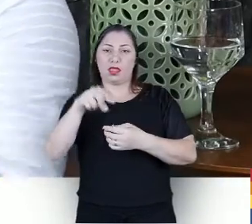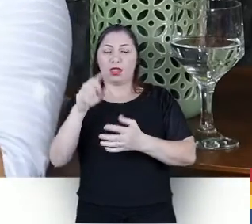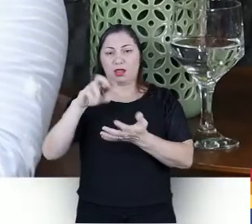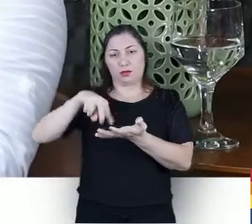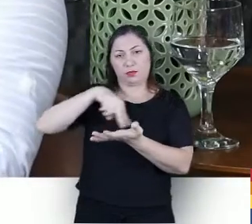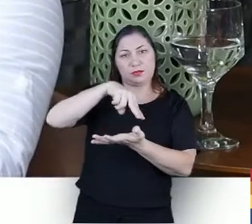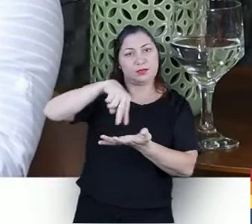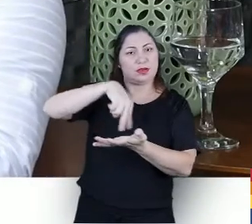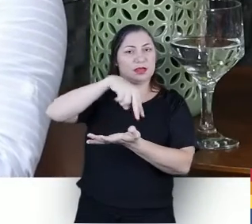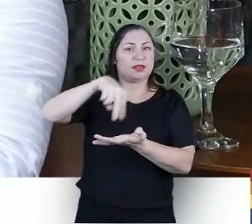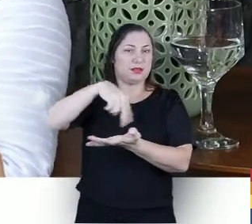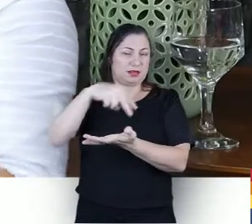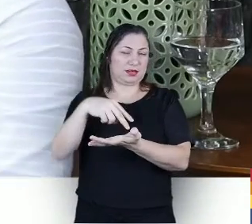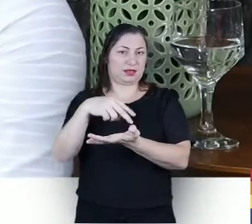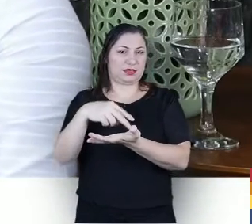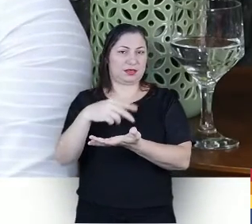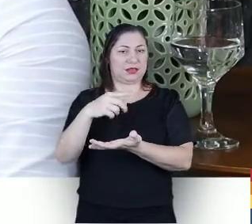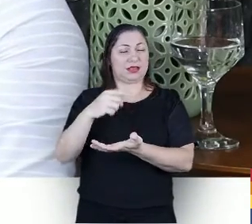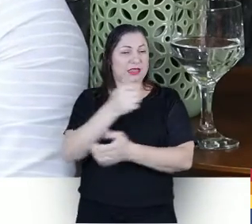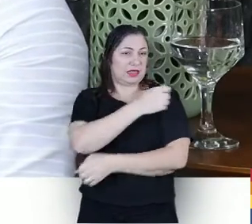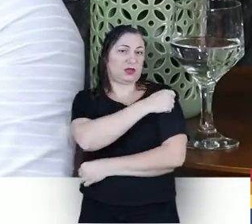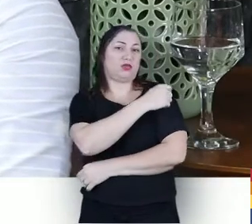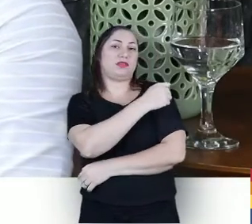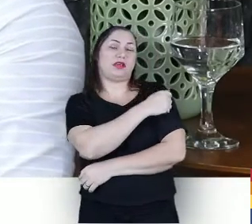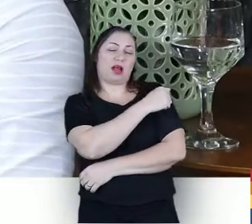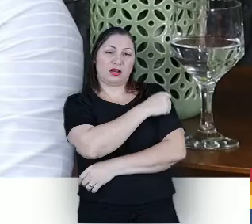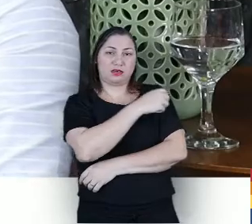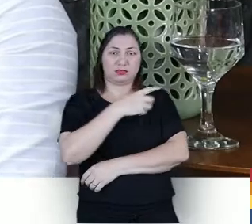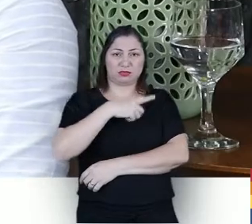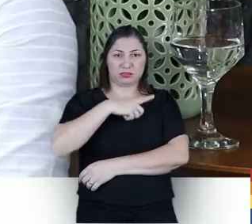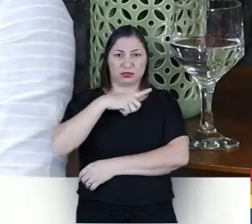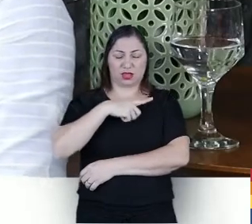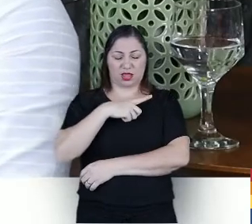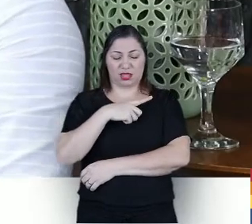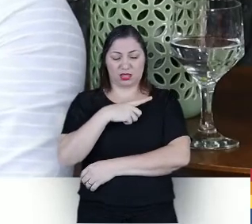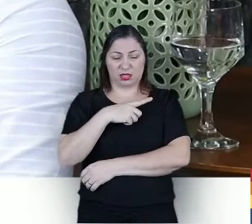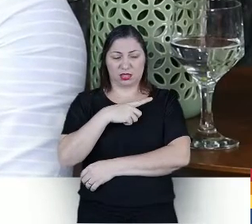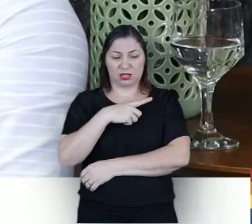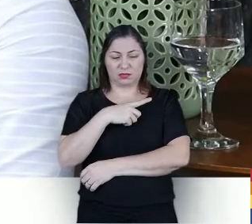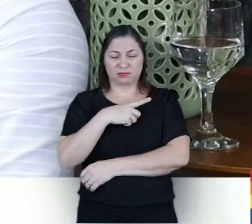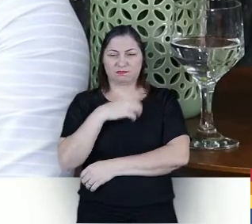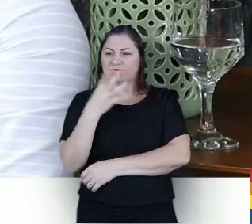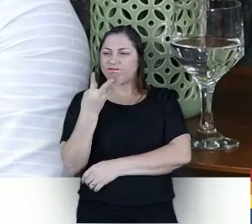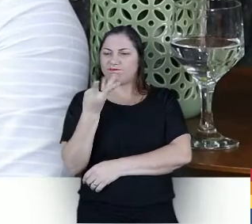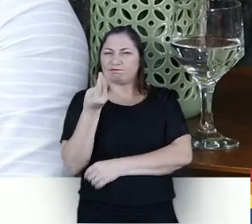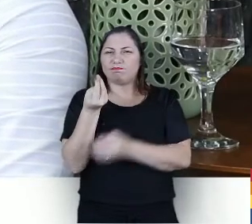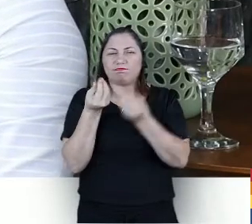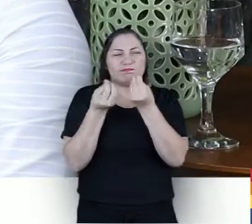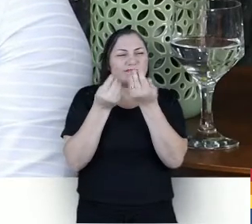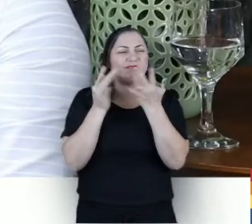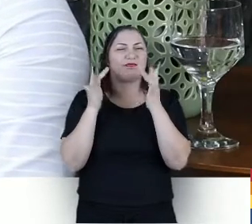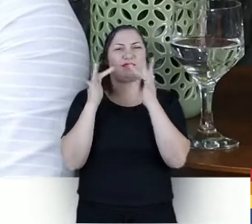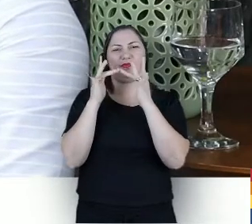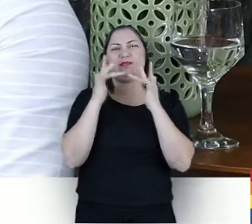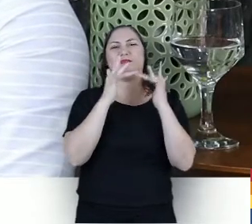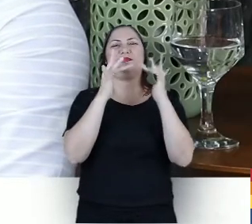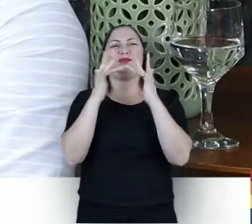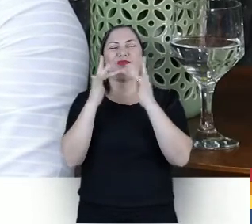eu escolhi o cacuriá para ser trabalhado junto com os alunos, porque o cacuriá é uma dança